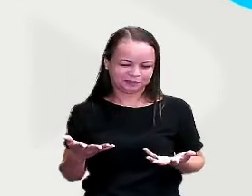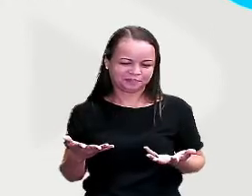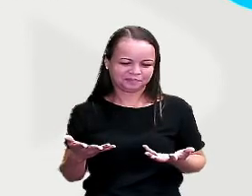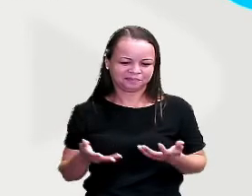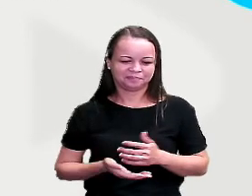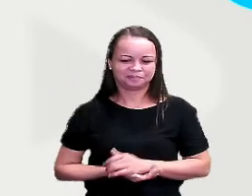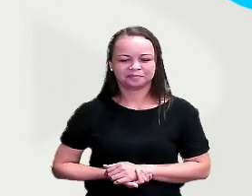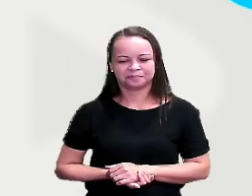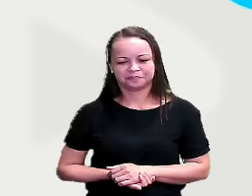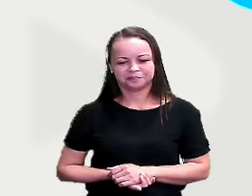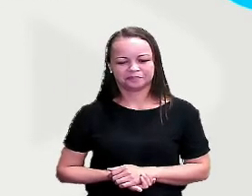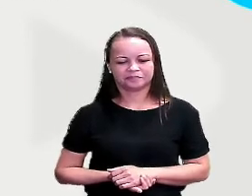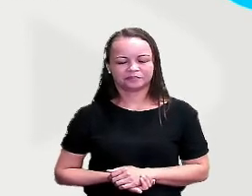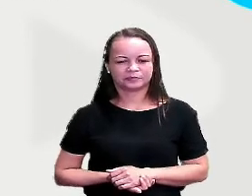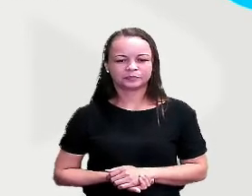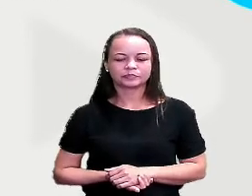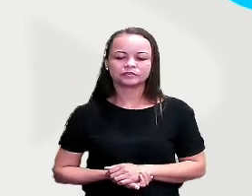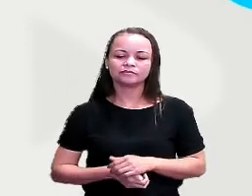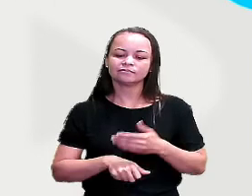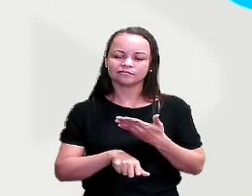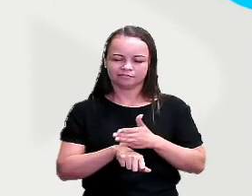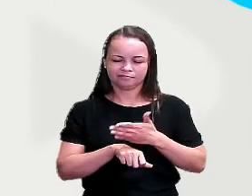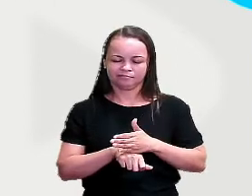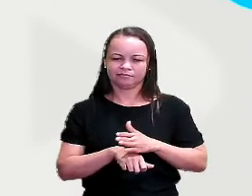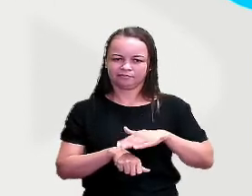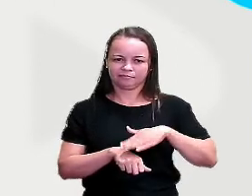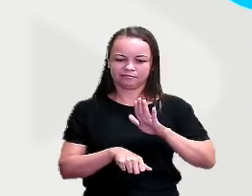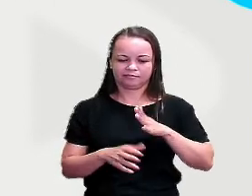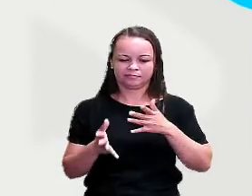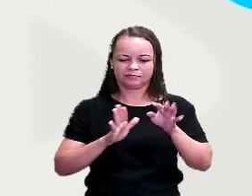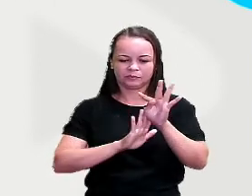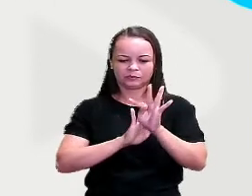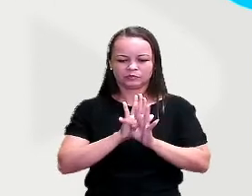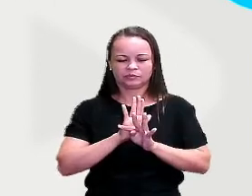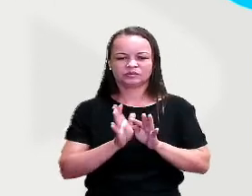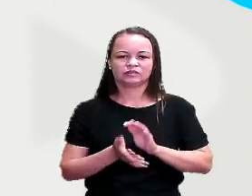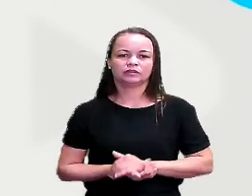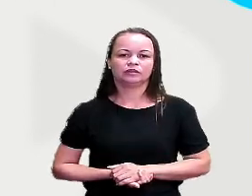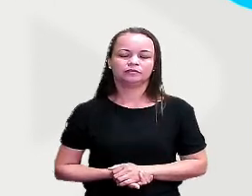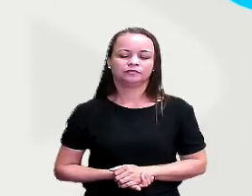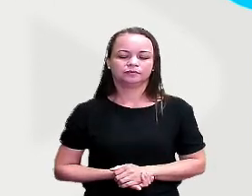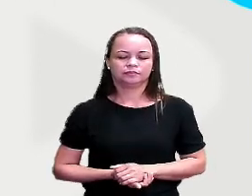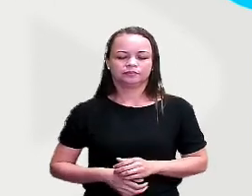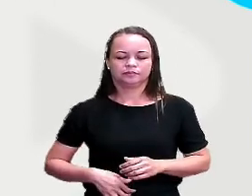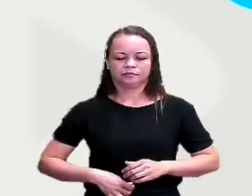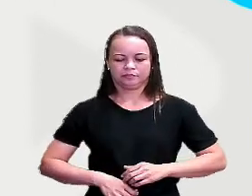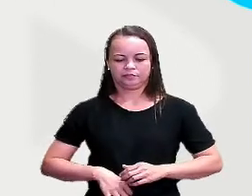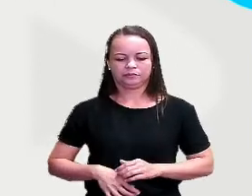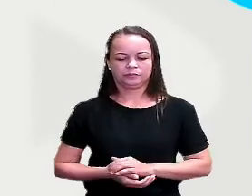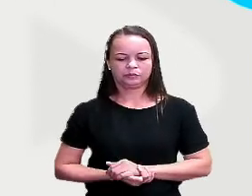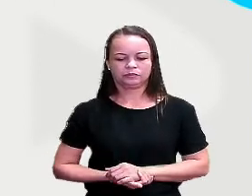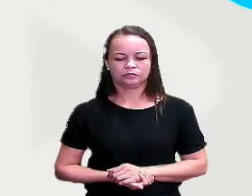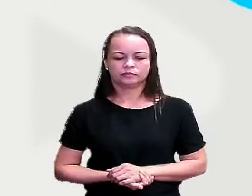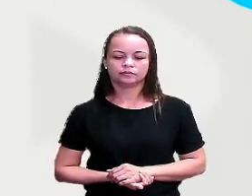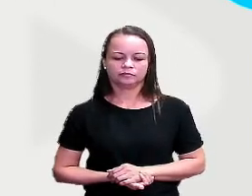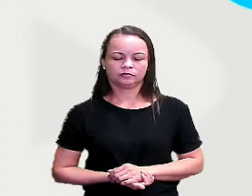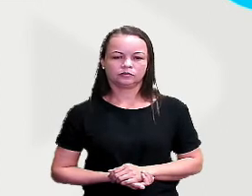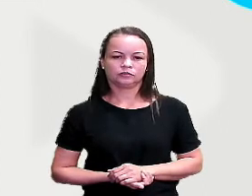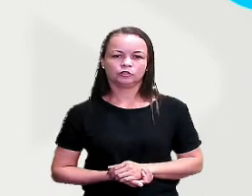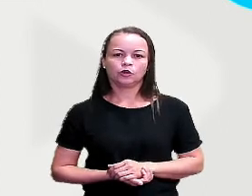lá. Vamos praticar mais um pouco agora com o texto. Ele diz assim: os idiomas e